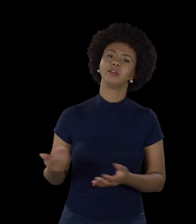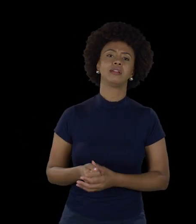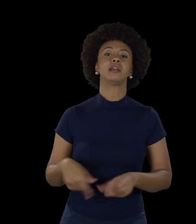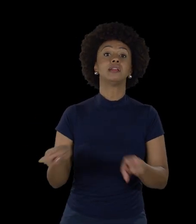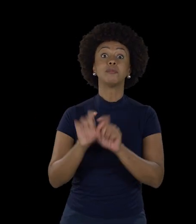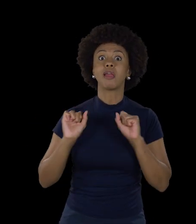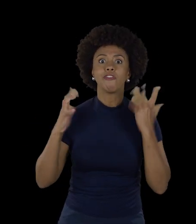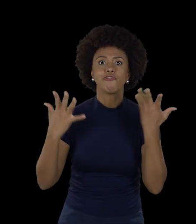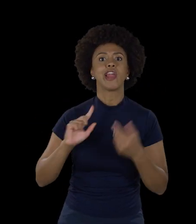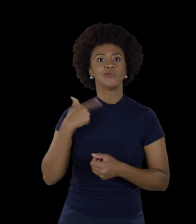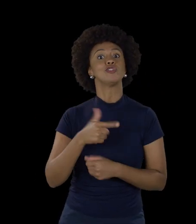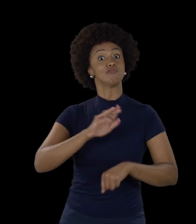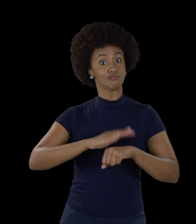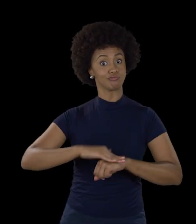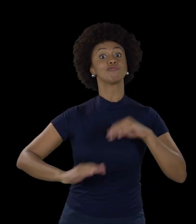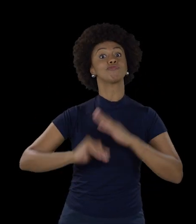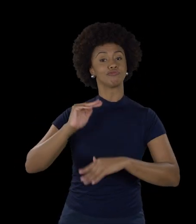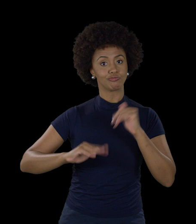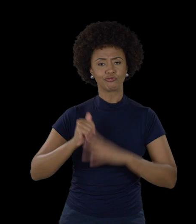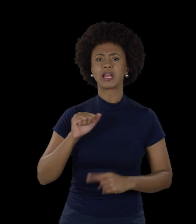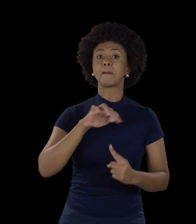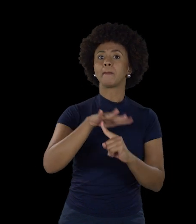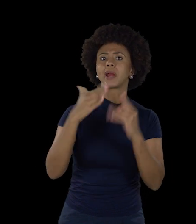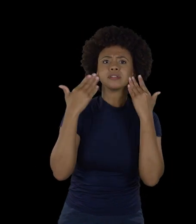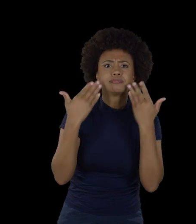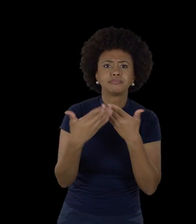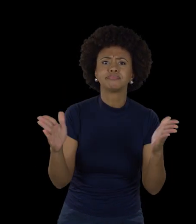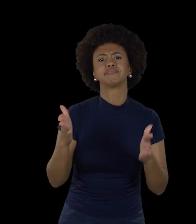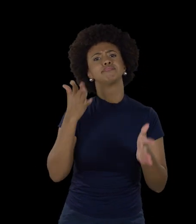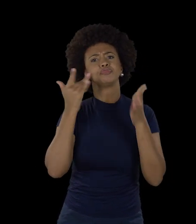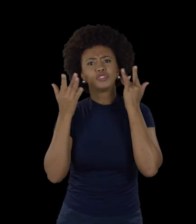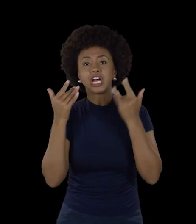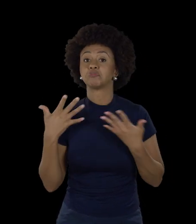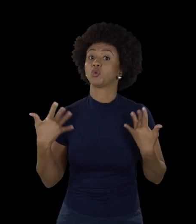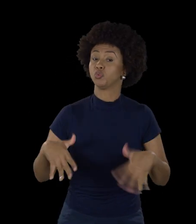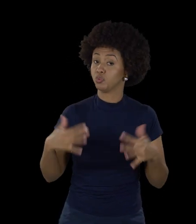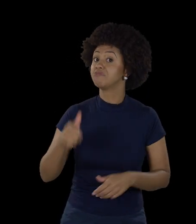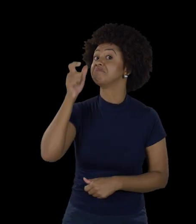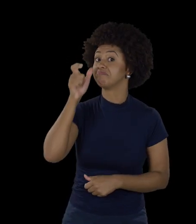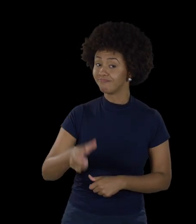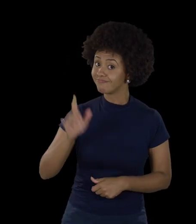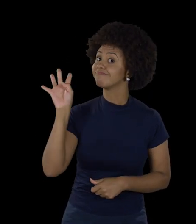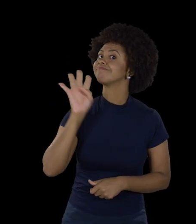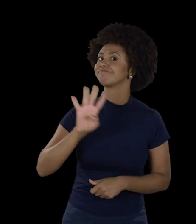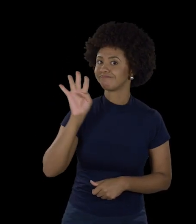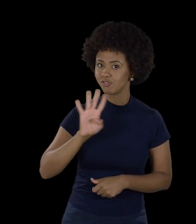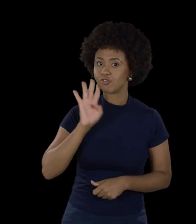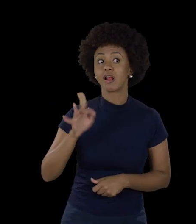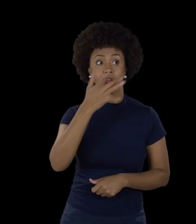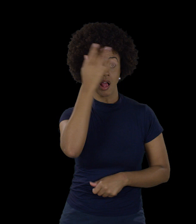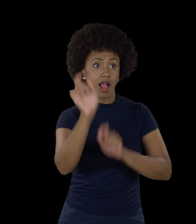públicas, em teatros, enfim, foi tudo muito interessante, muito legal. A receptividade das pessoas foi